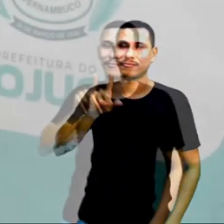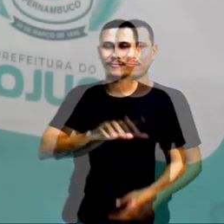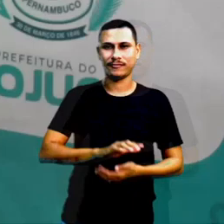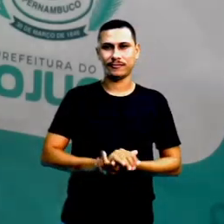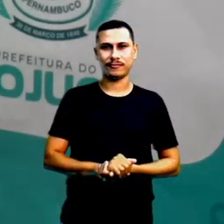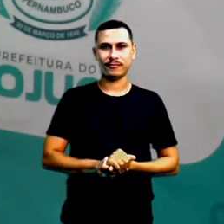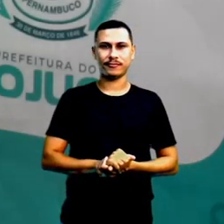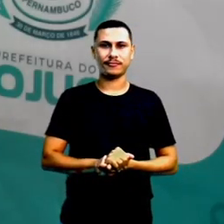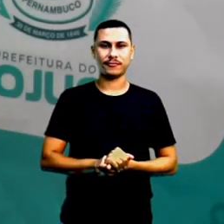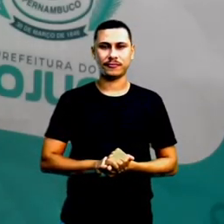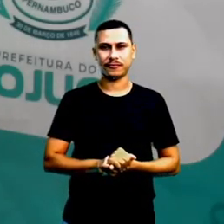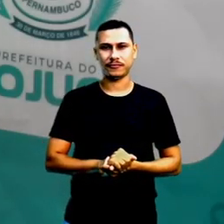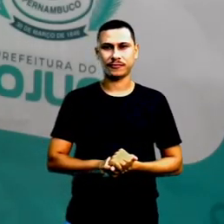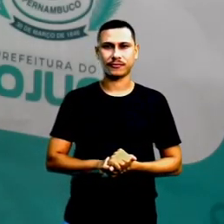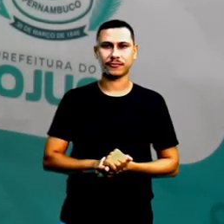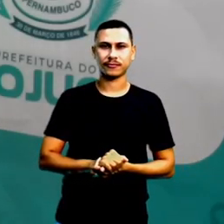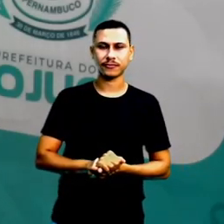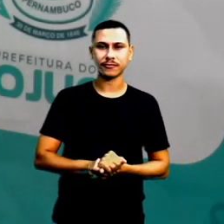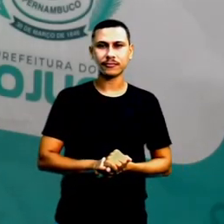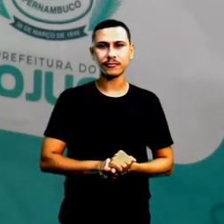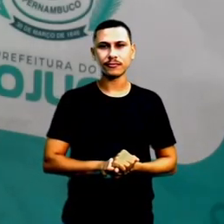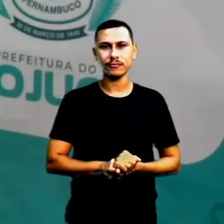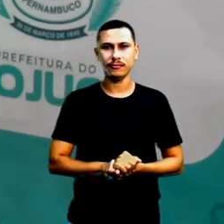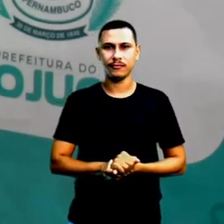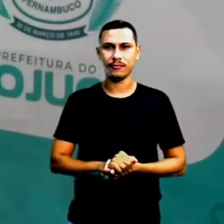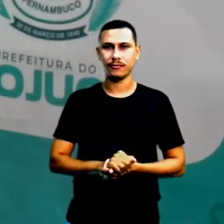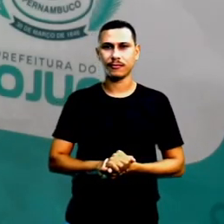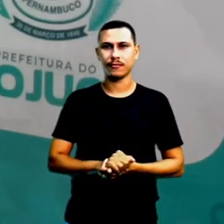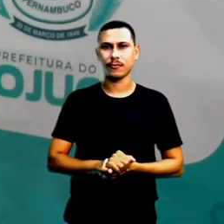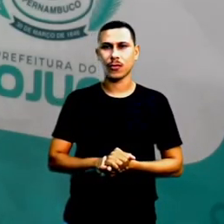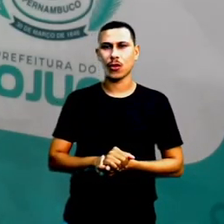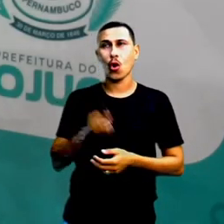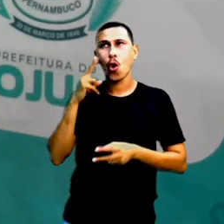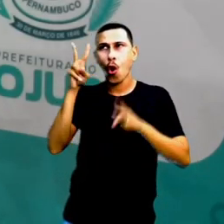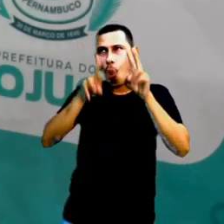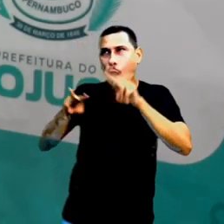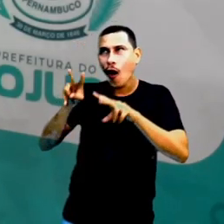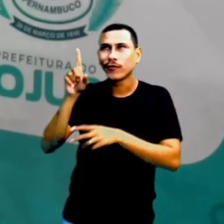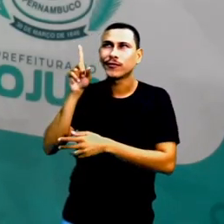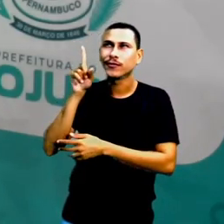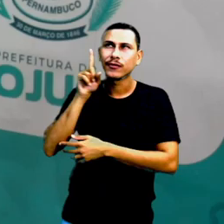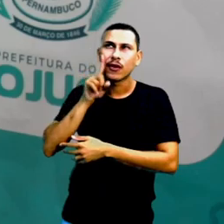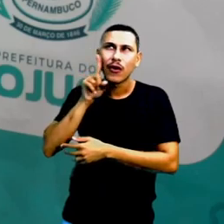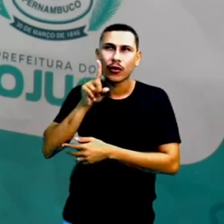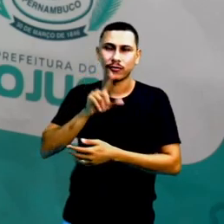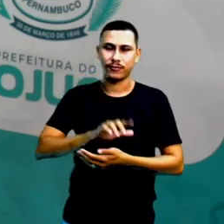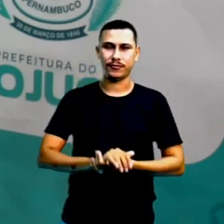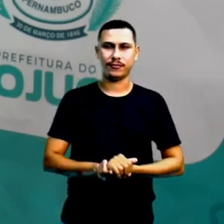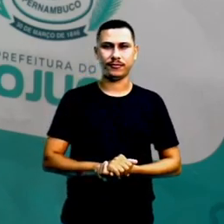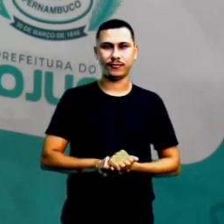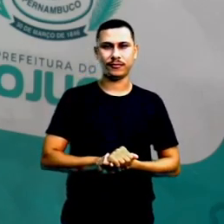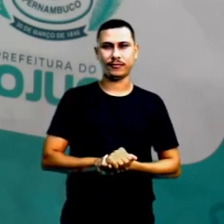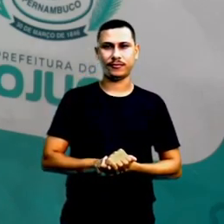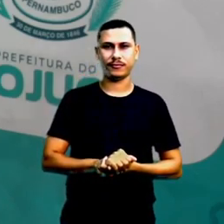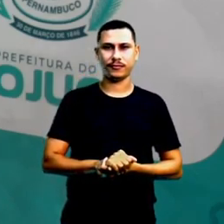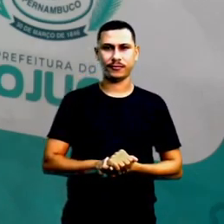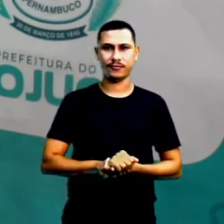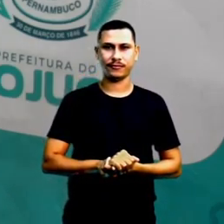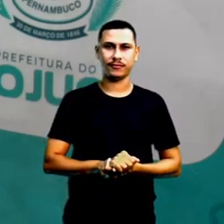parte da Inglaterra. E nós temos aqui o highway no Estados Unidos,